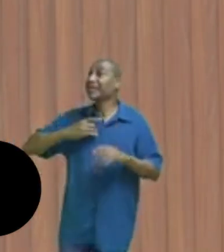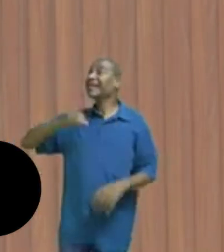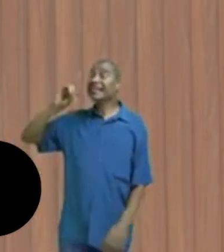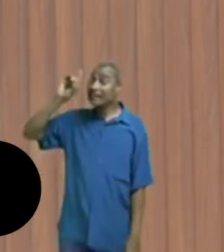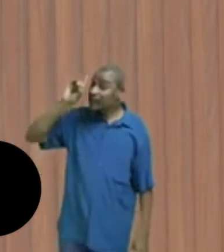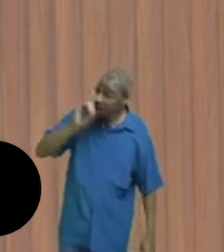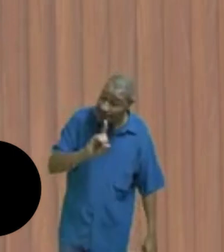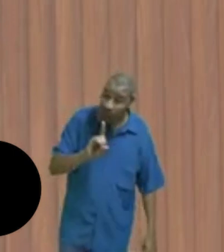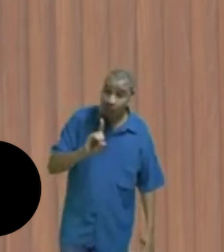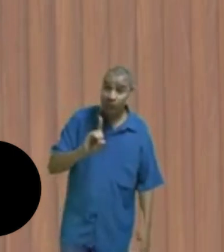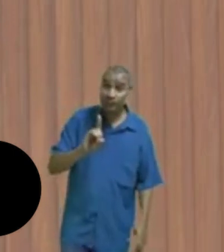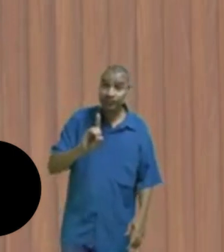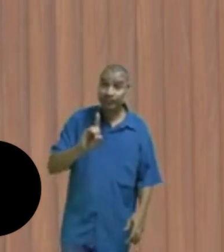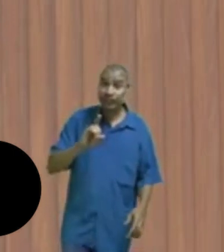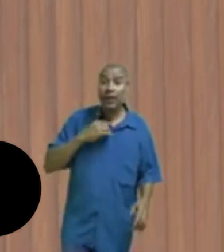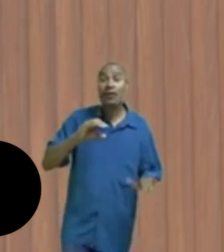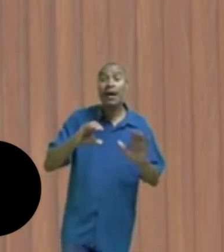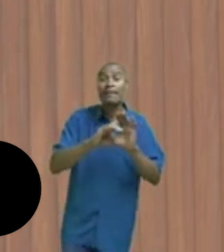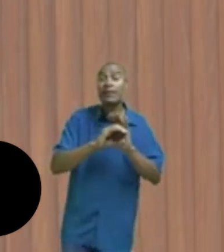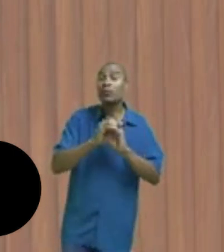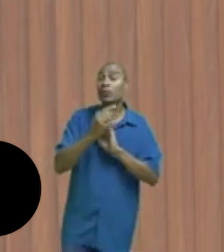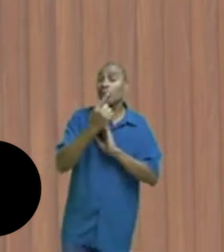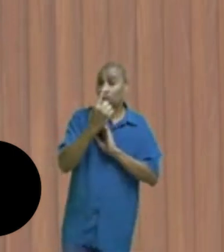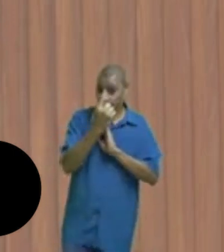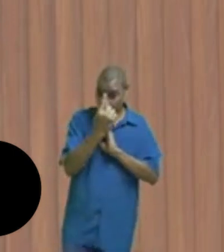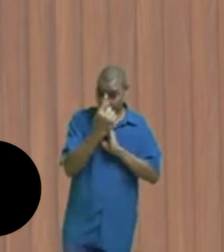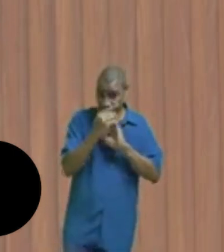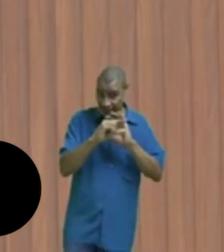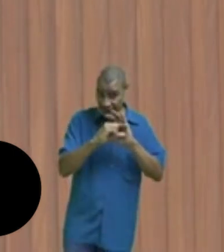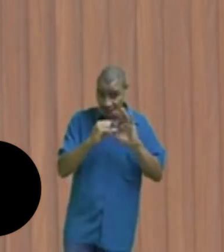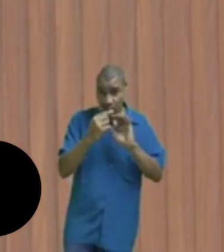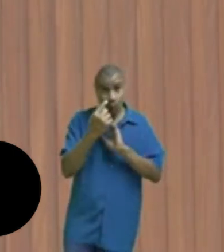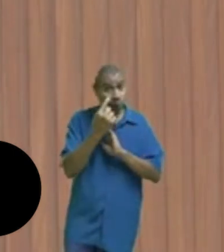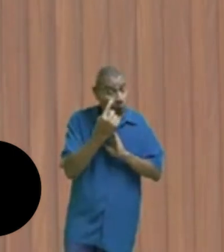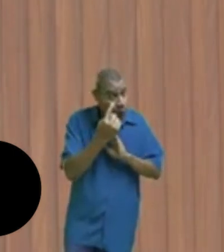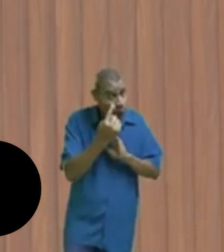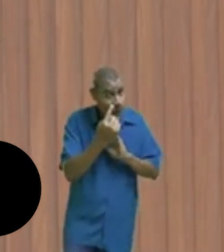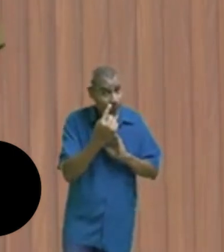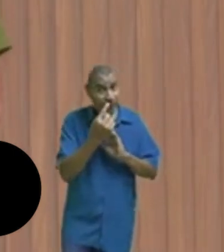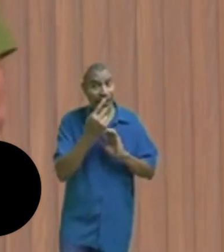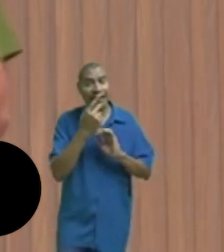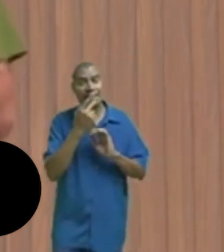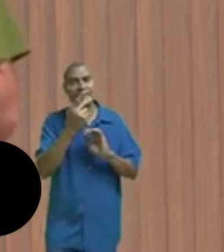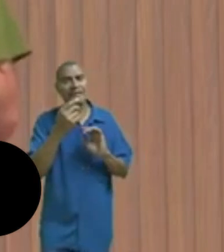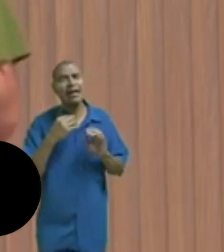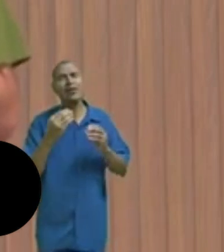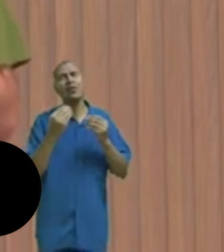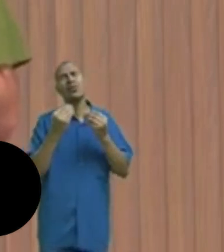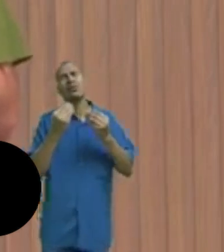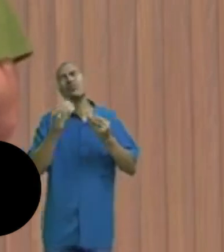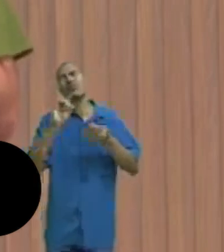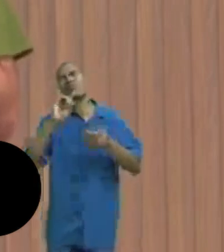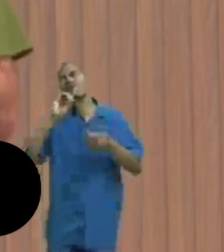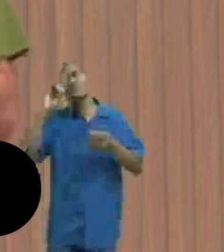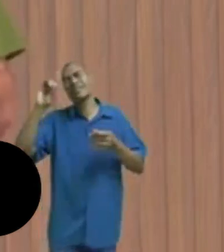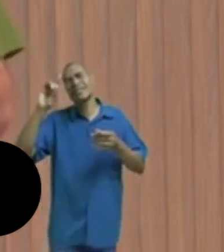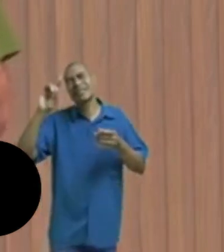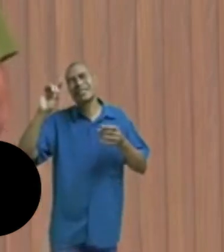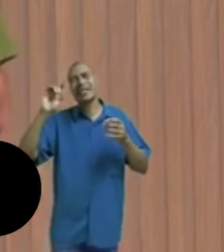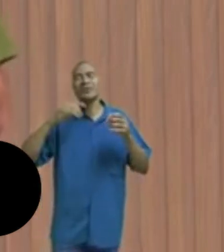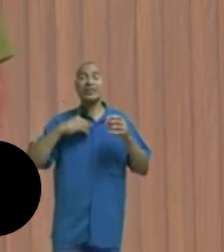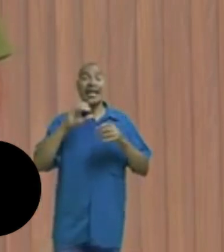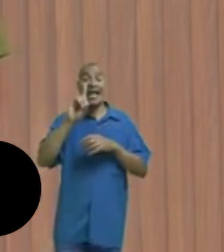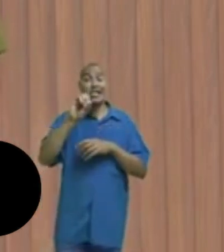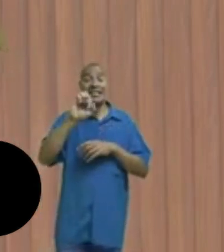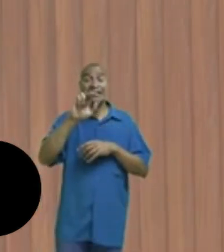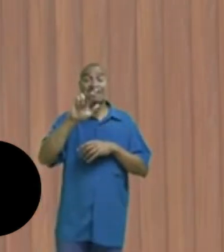versículo, capítulo 1, versículo 1, ele vai enfatizando a divindade do Senhor. E ele conta histórias que os